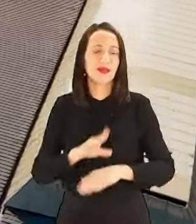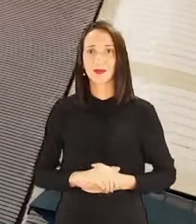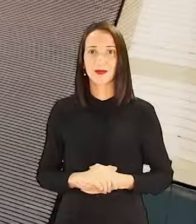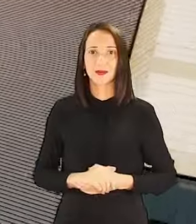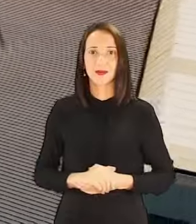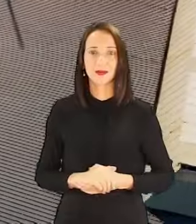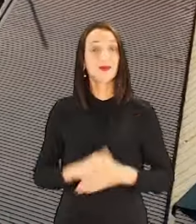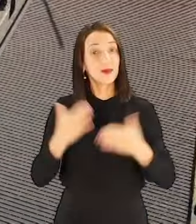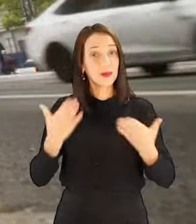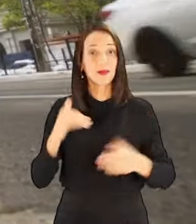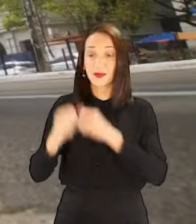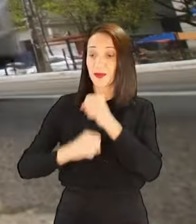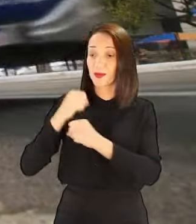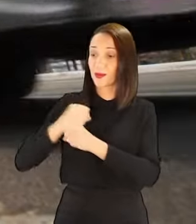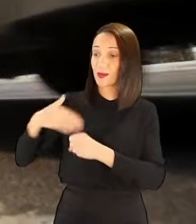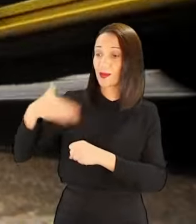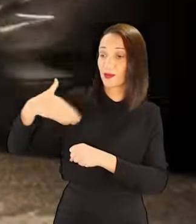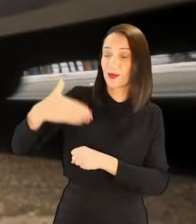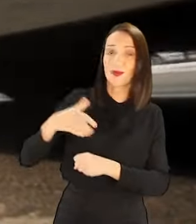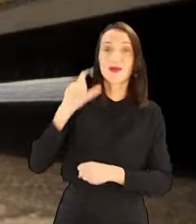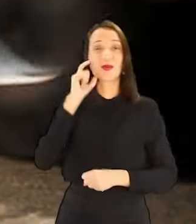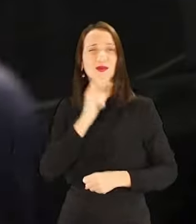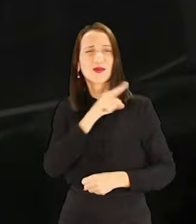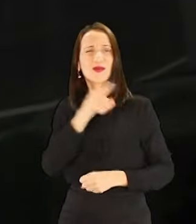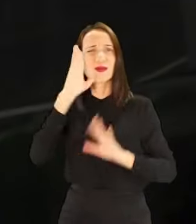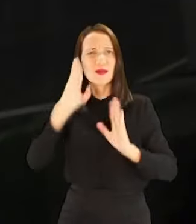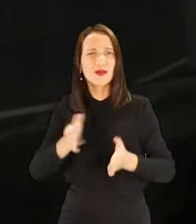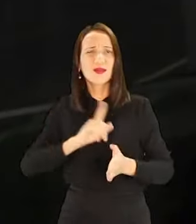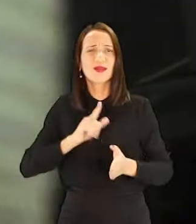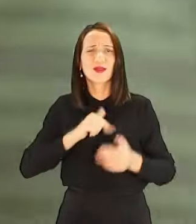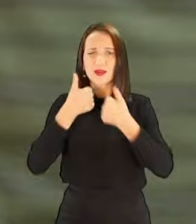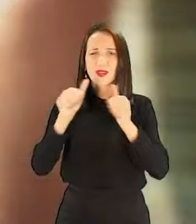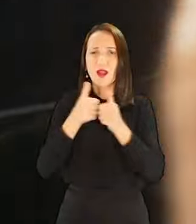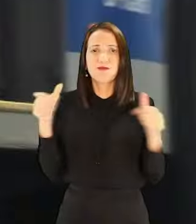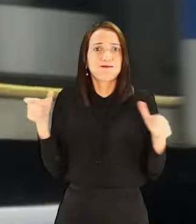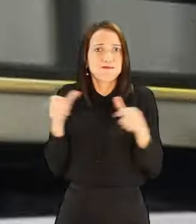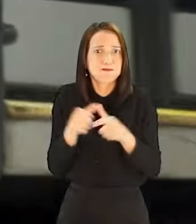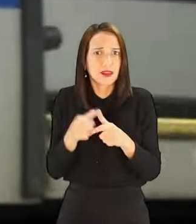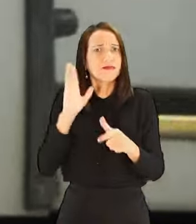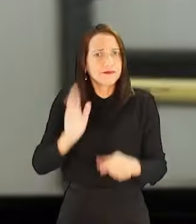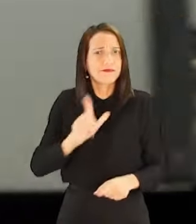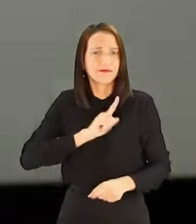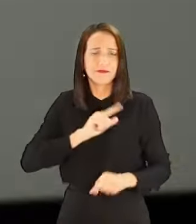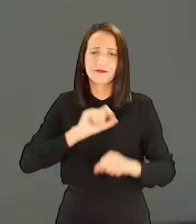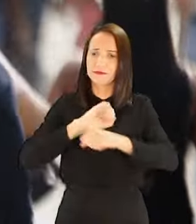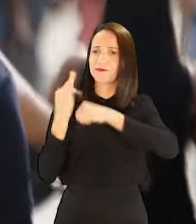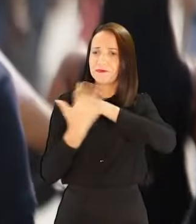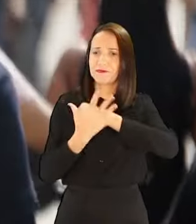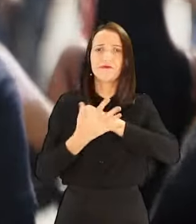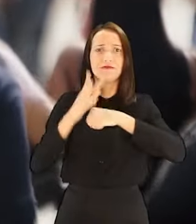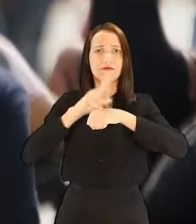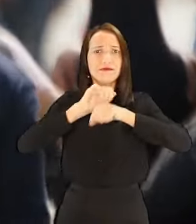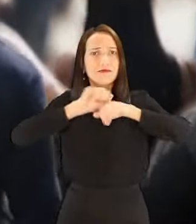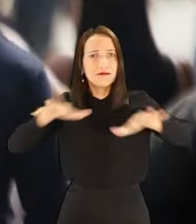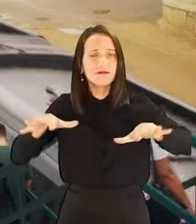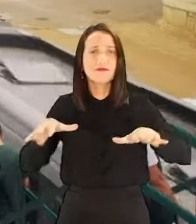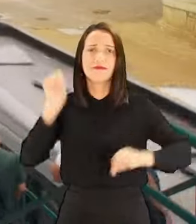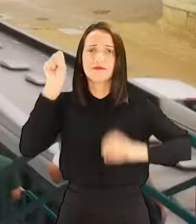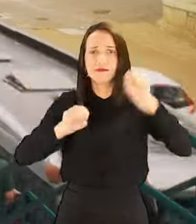Nesses anos com o Ricardo Nunes, você teve menos ônibus do que era para ter. É que na pandemia, as empresas reduziram